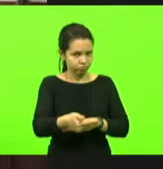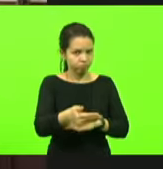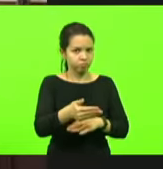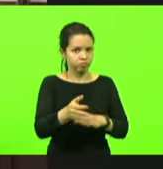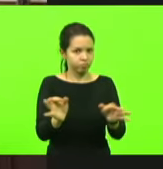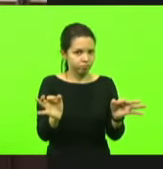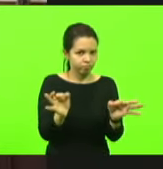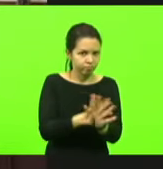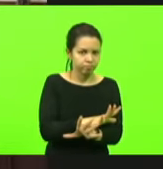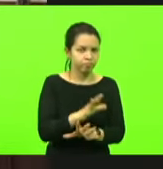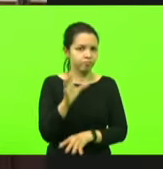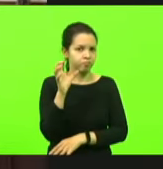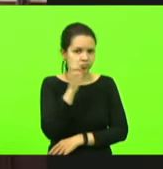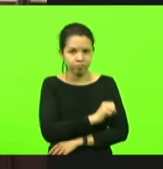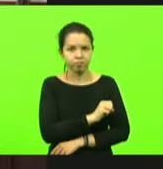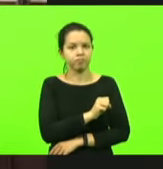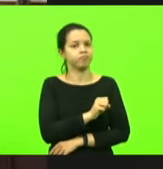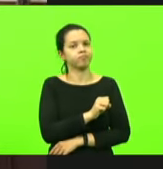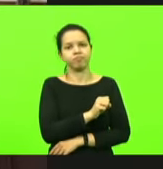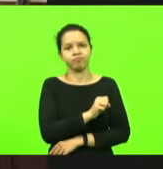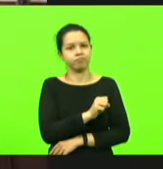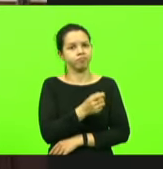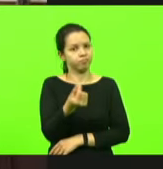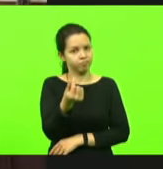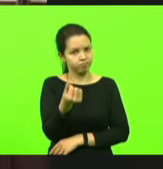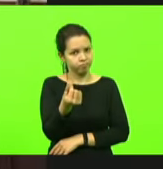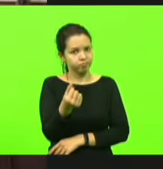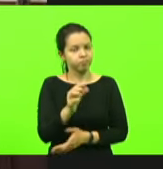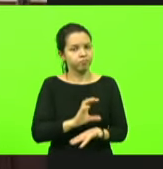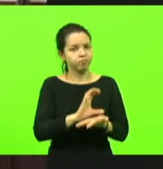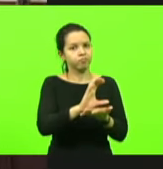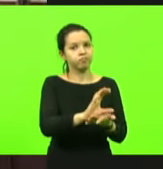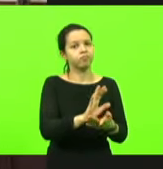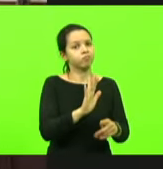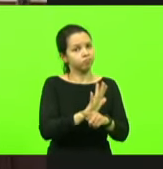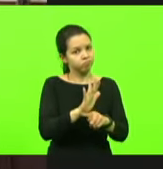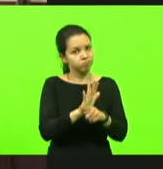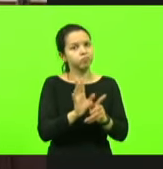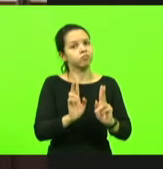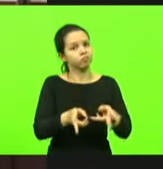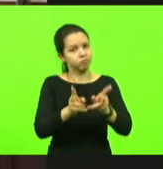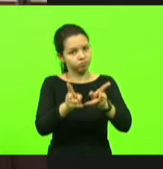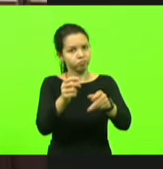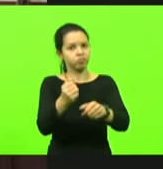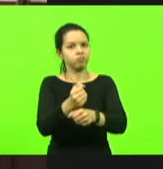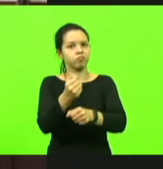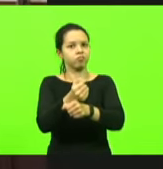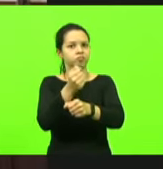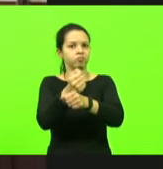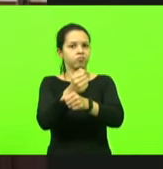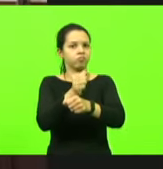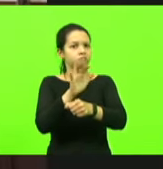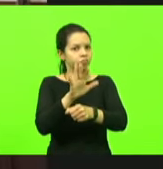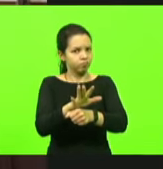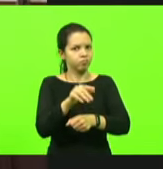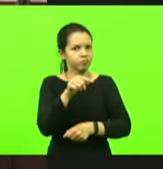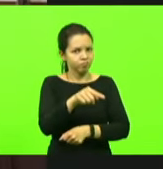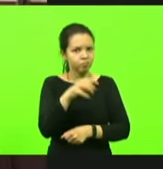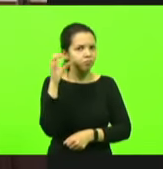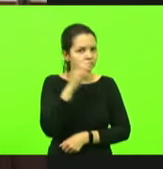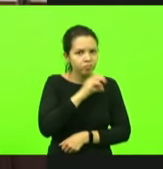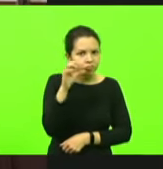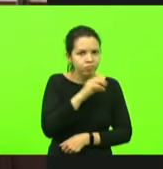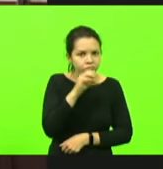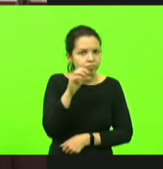entregue mais rápido. O recurso vai garantir a continuidade das obras. Mas isso não vai fazer com que a obra